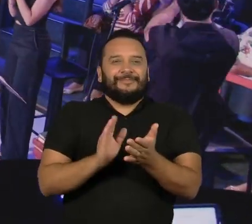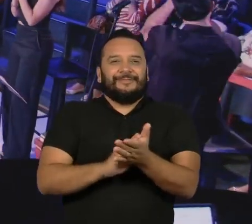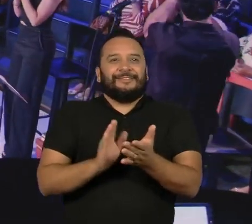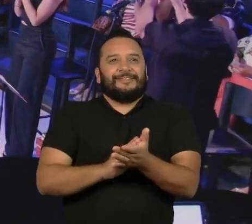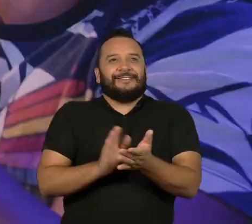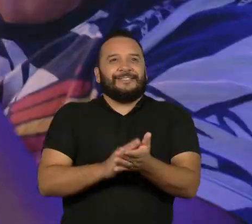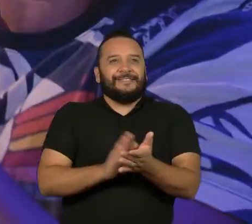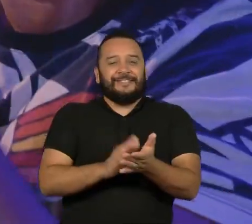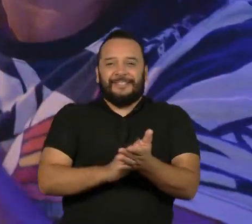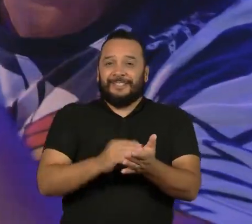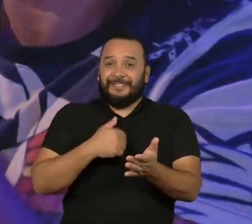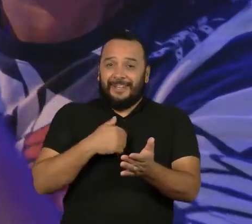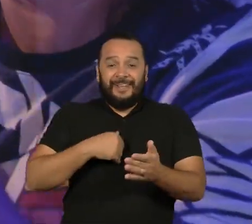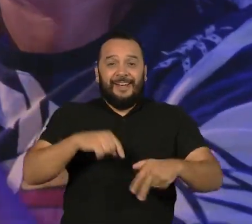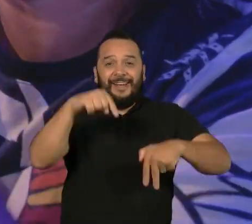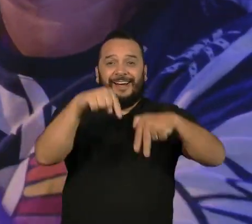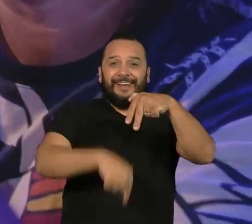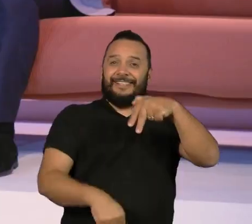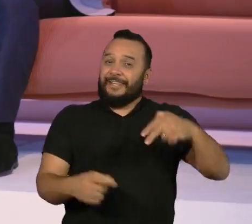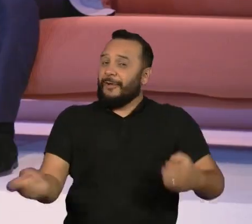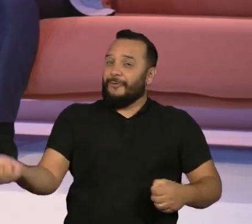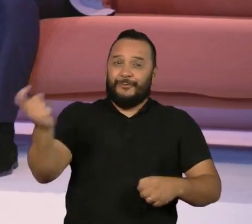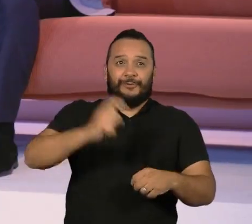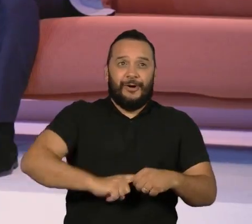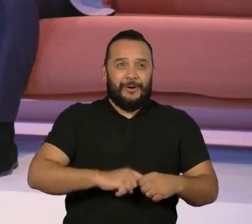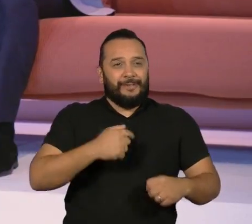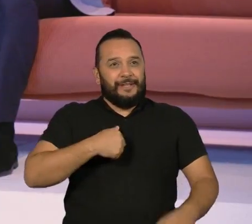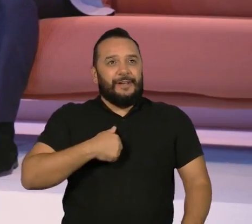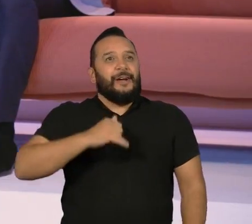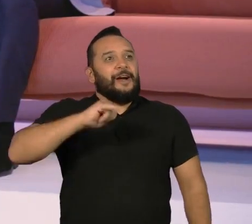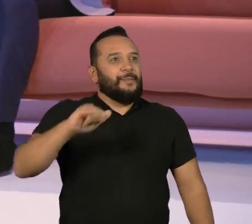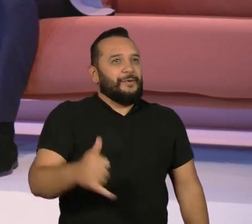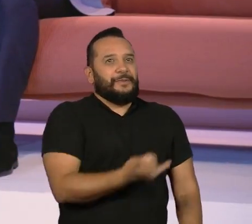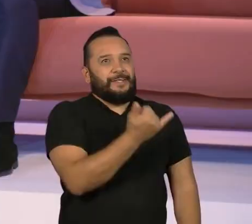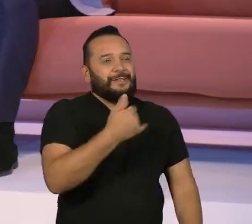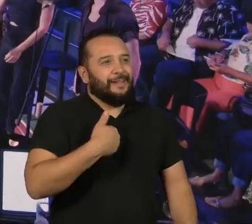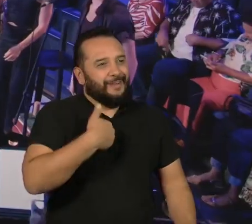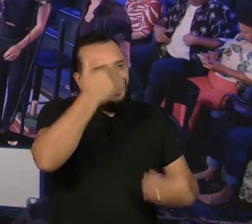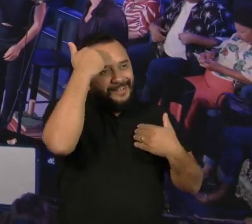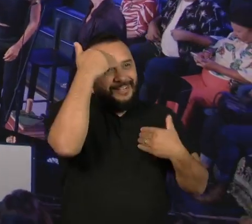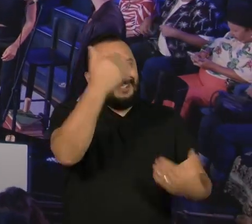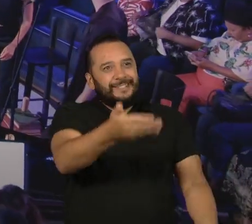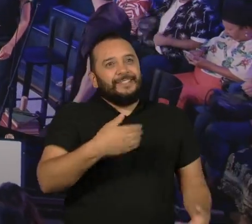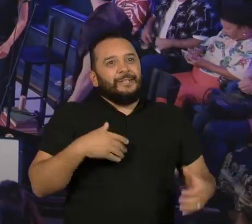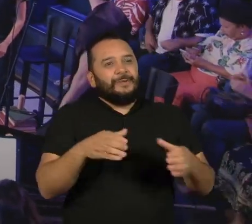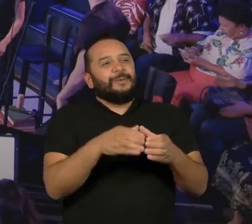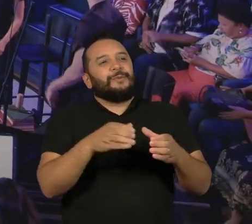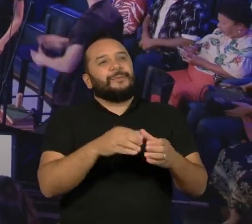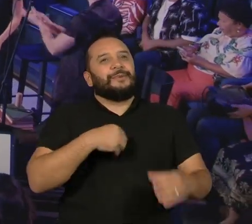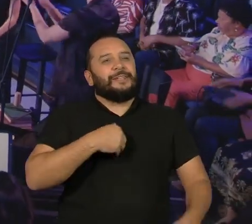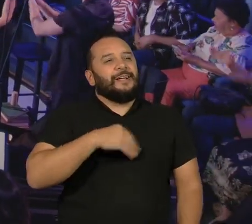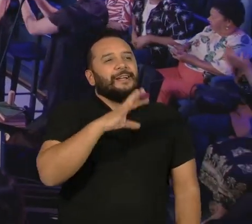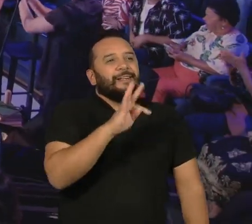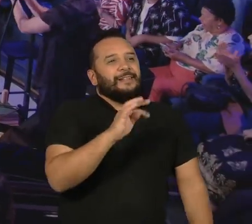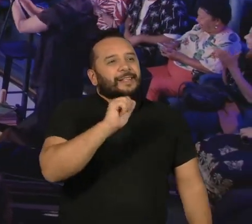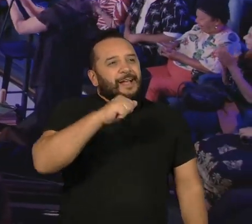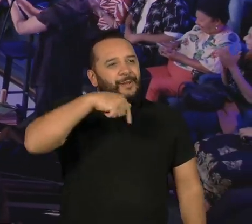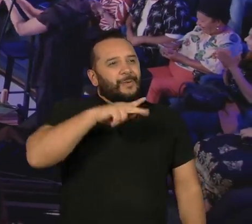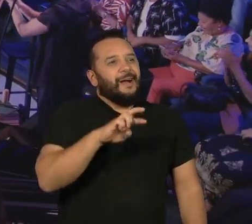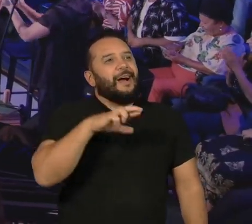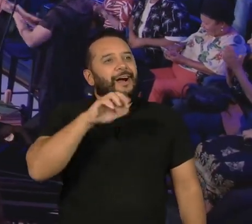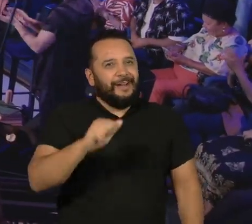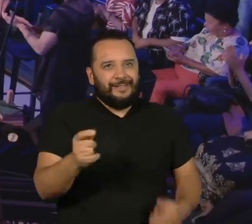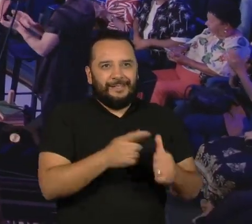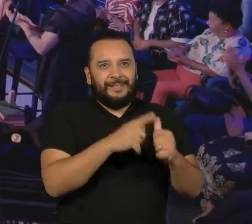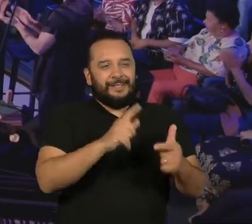you. Estamos de volta aqui no Arena dos Saberes. Eu quero aproveitar já para agradecer o pessoal de Taquara,